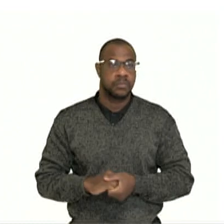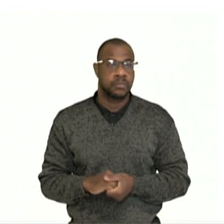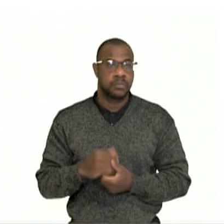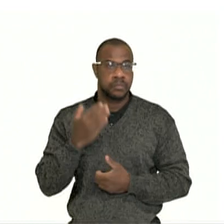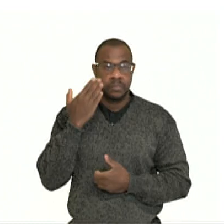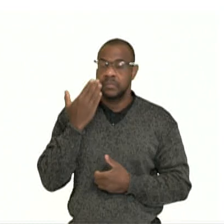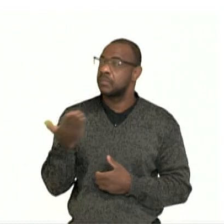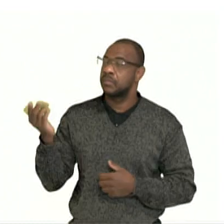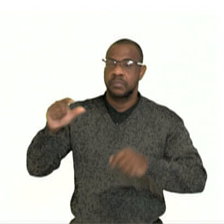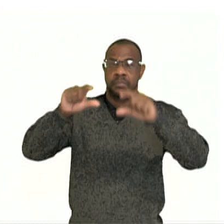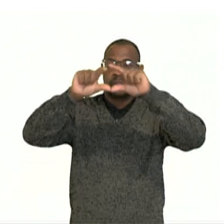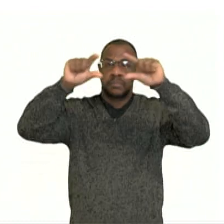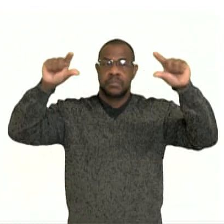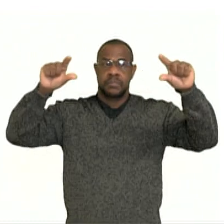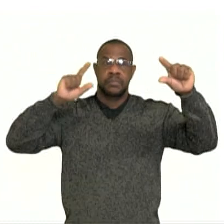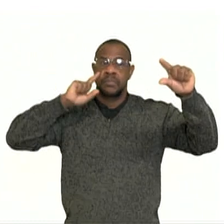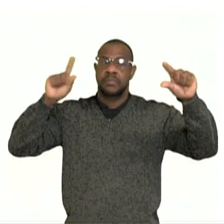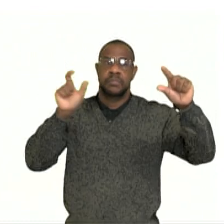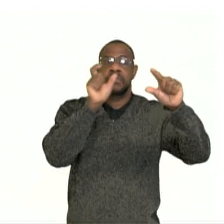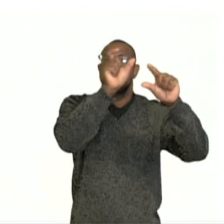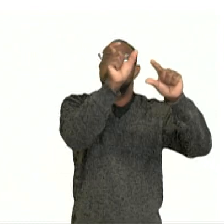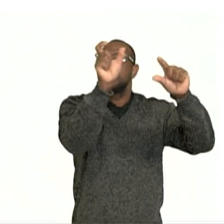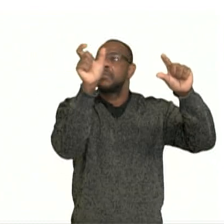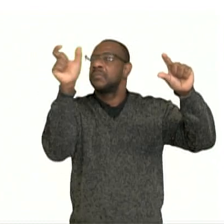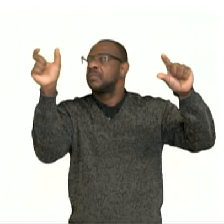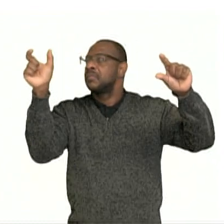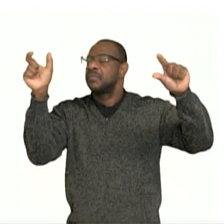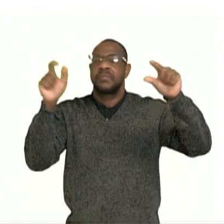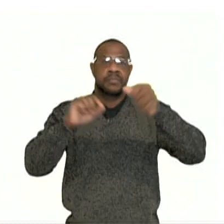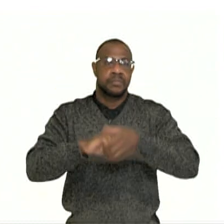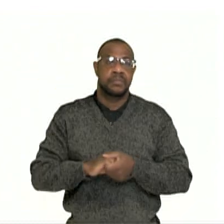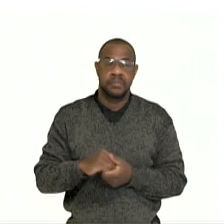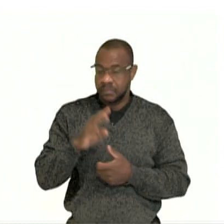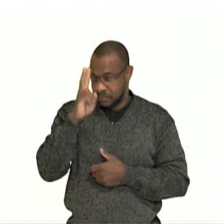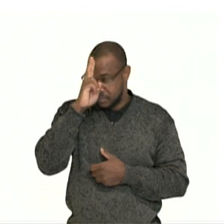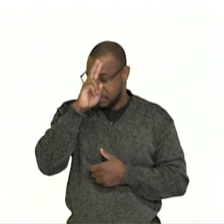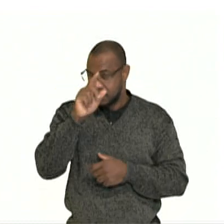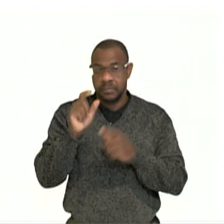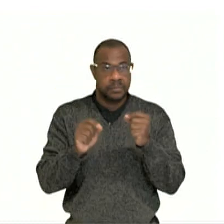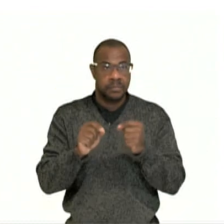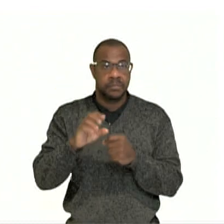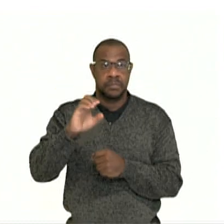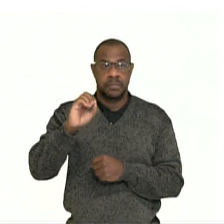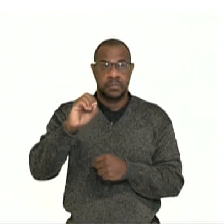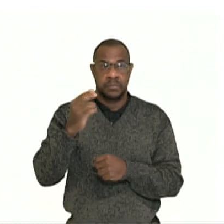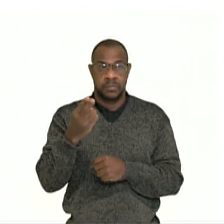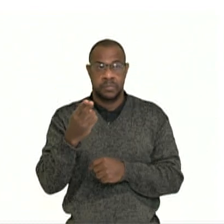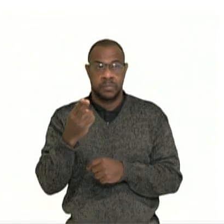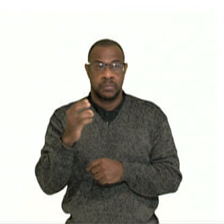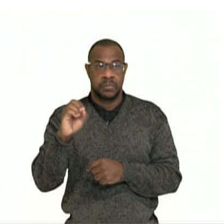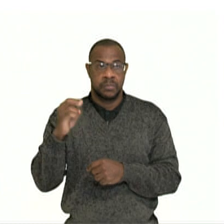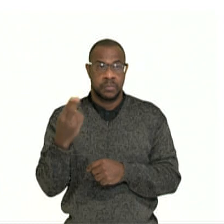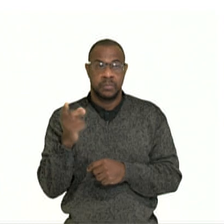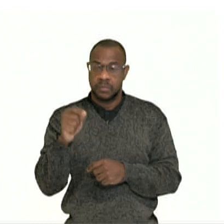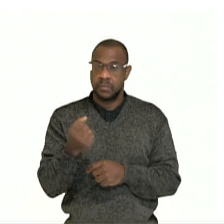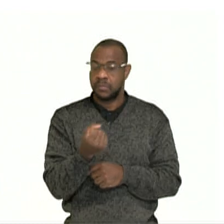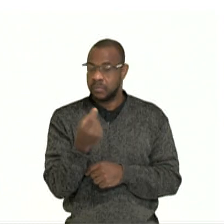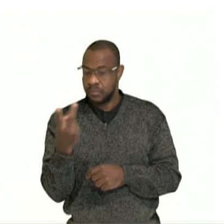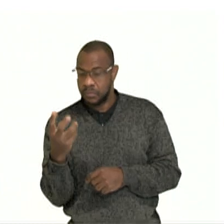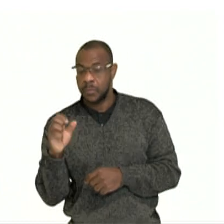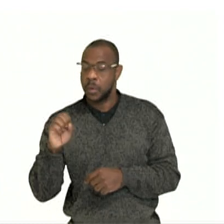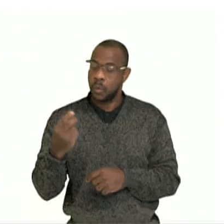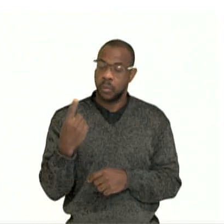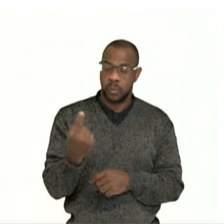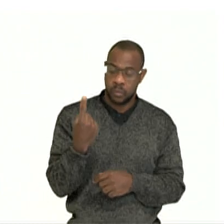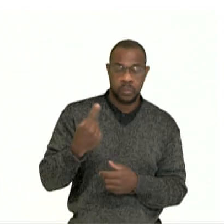your, his, her, its, our e their. Lembrando que your pode ser tanto no singular quanto no plural. Então, letra